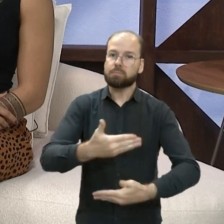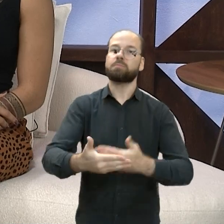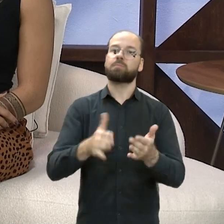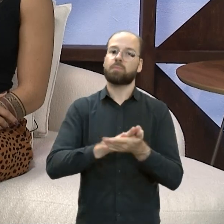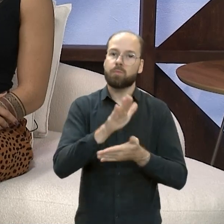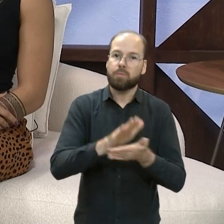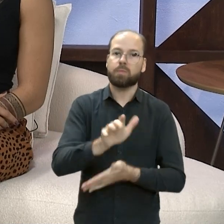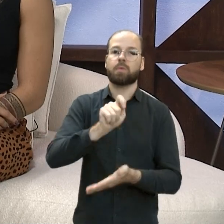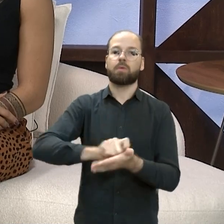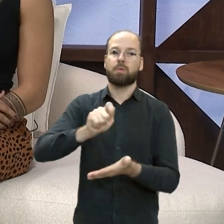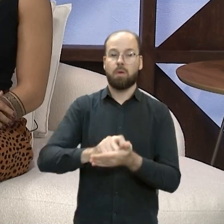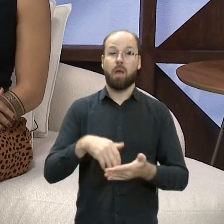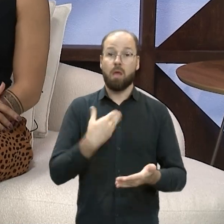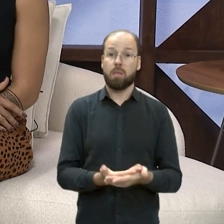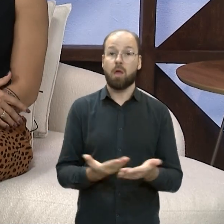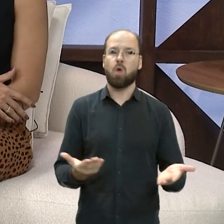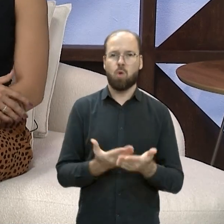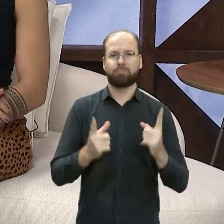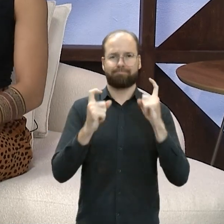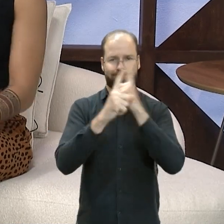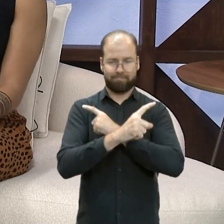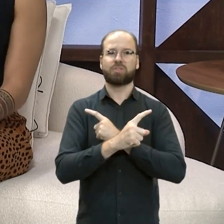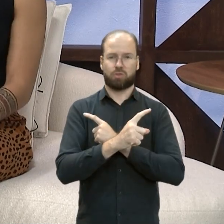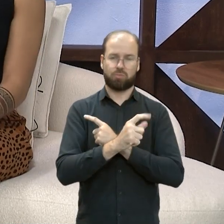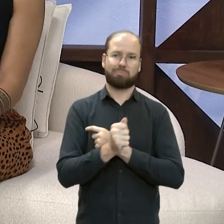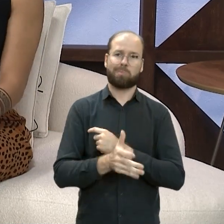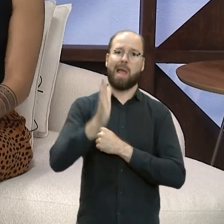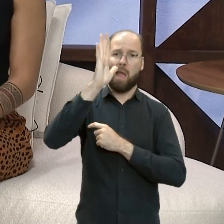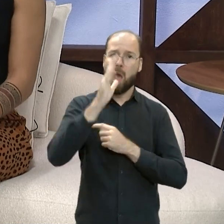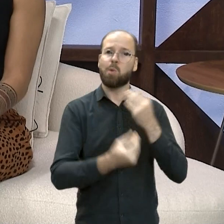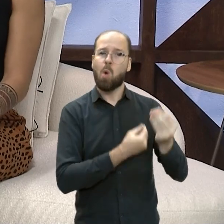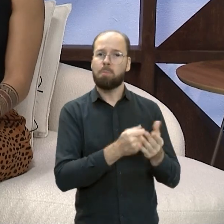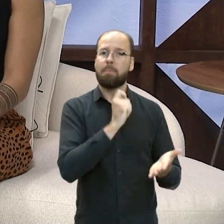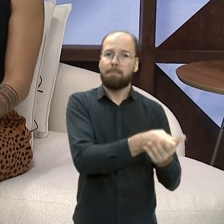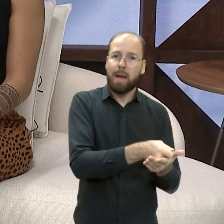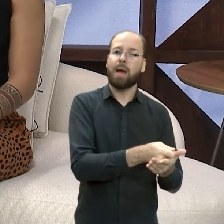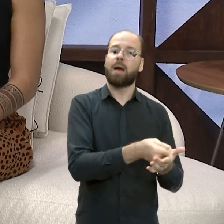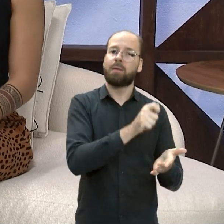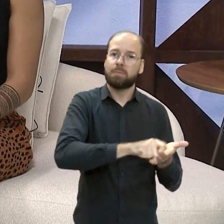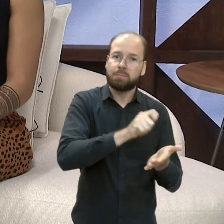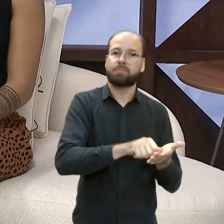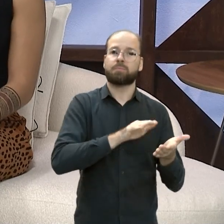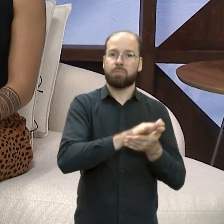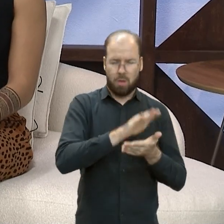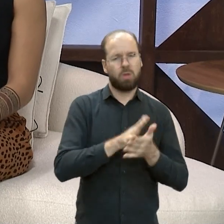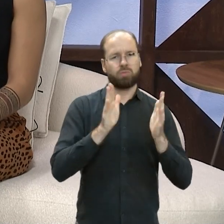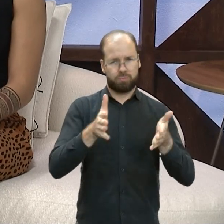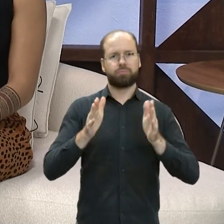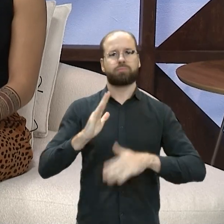é muito inacessível escrever e publicar um livro, né? Mesmo que a gente tenha diversos